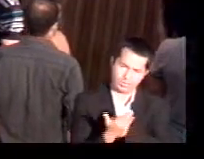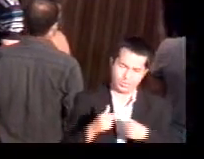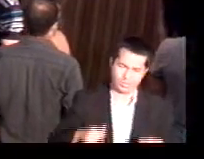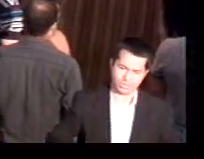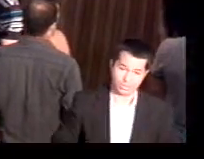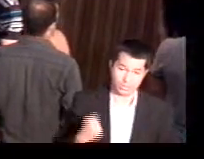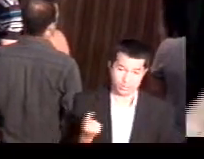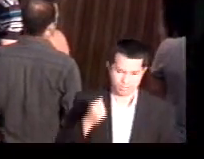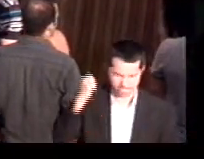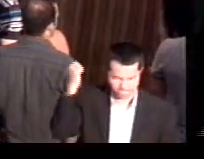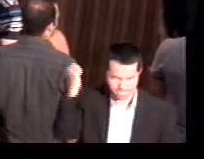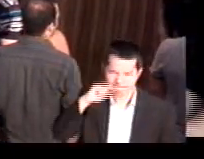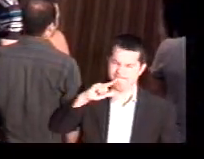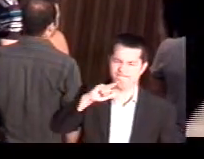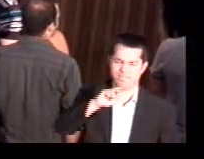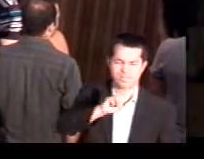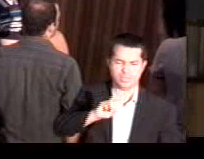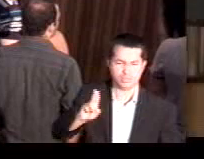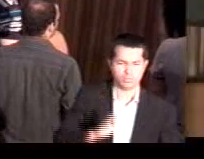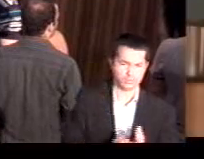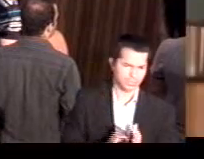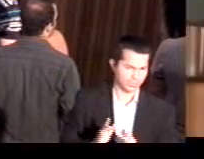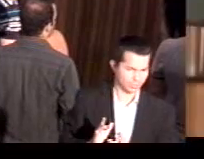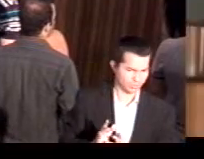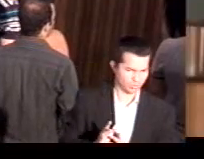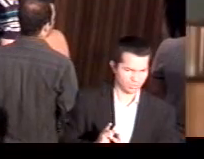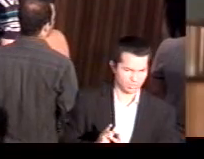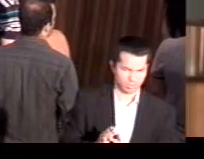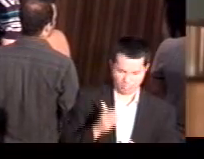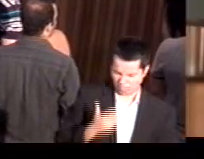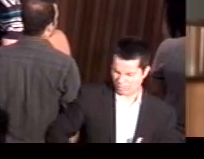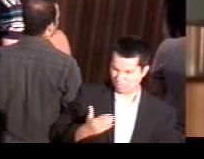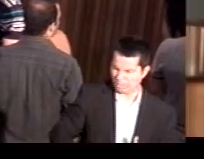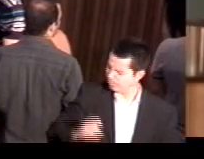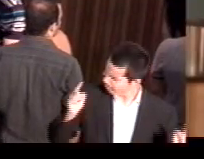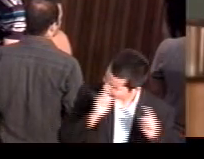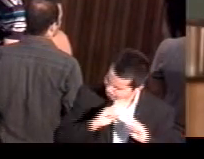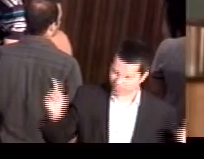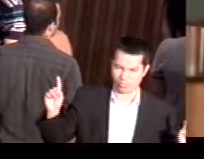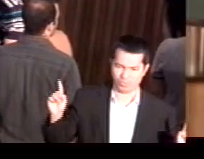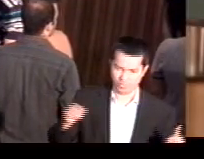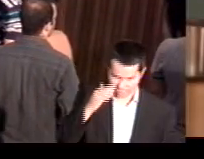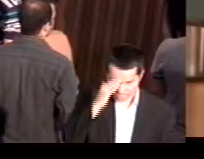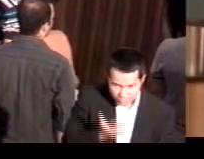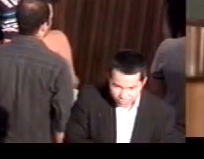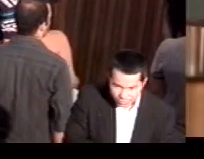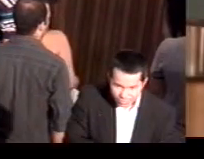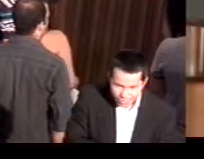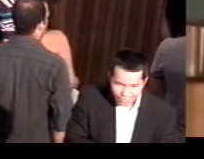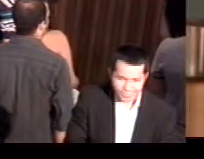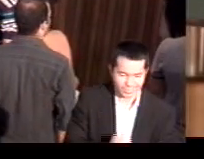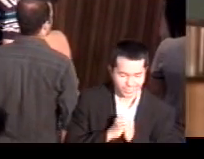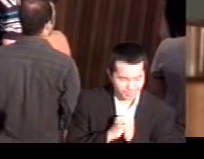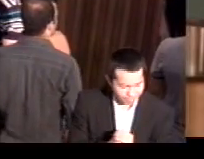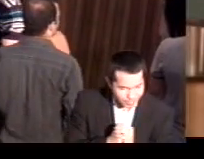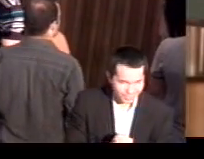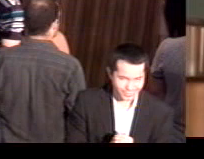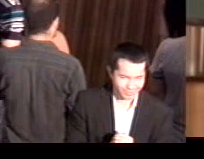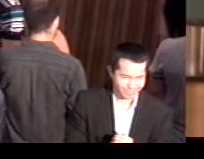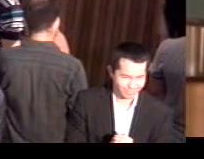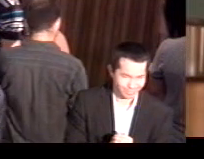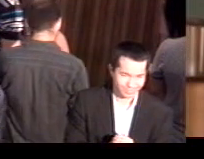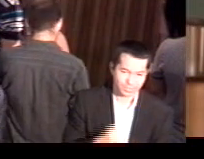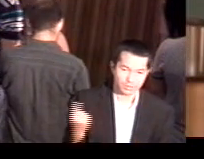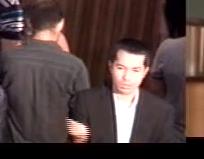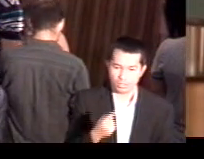essa batalha em nome de Jesus. Você crê nisso? Então diga amém. A